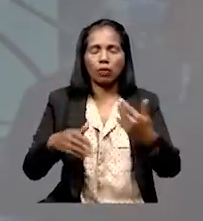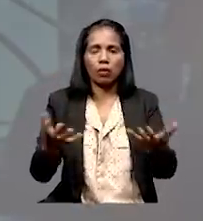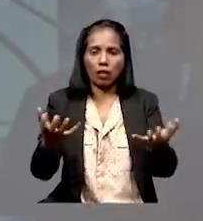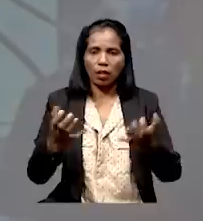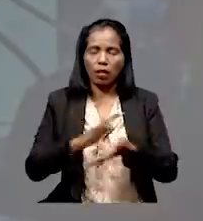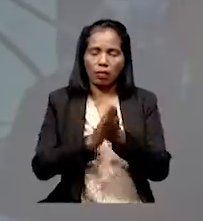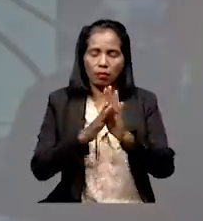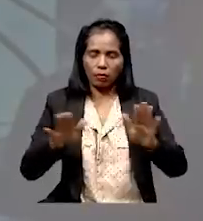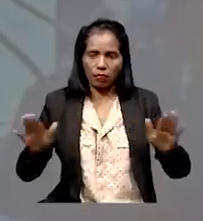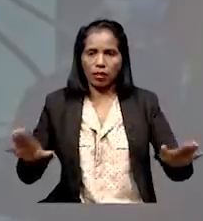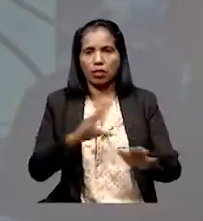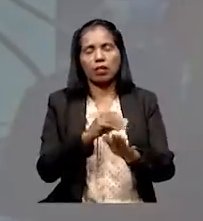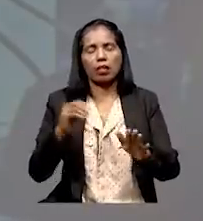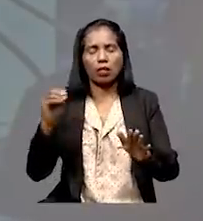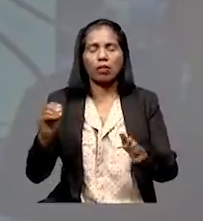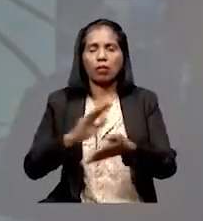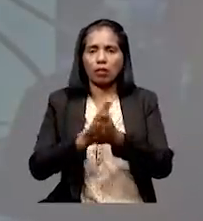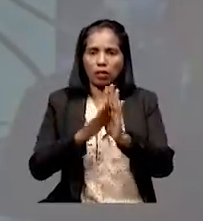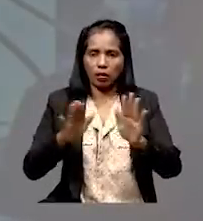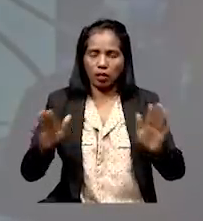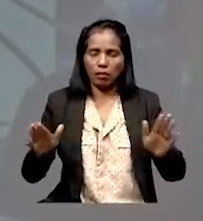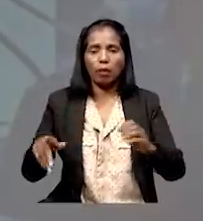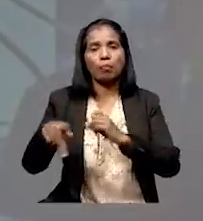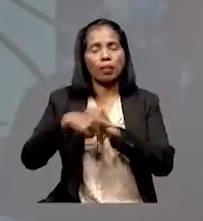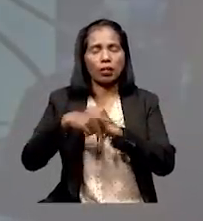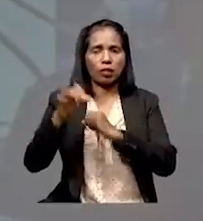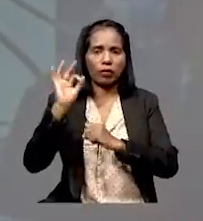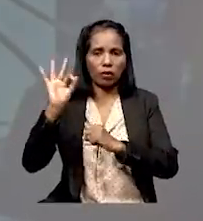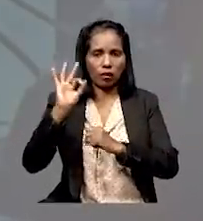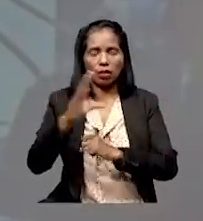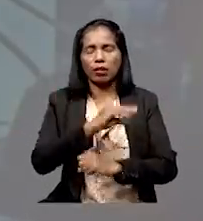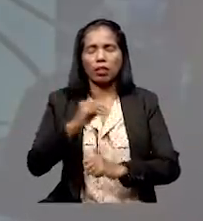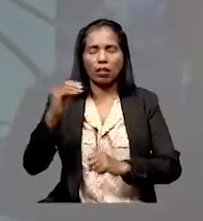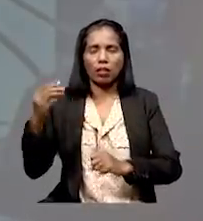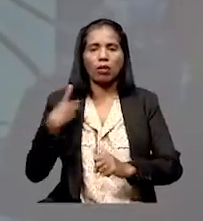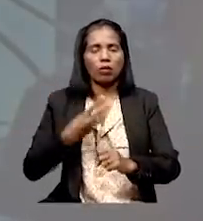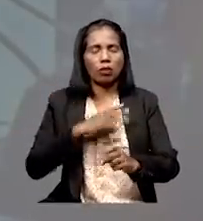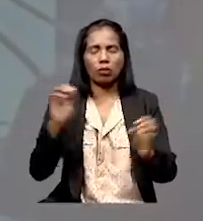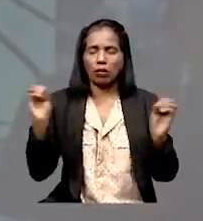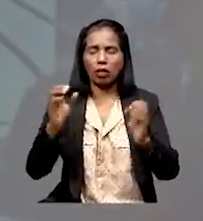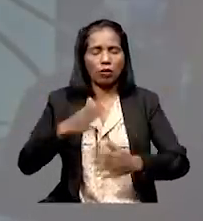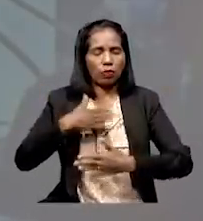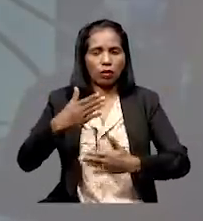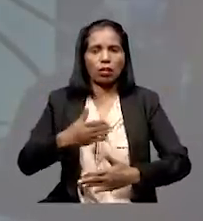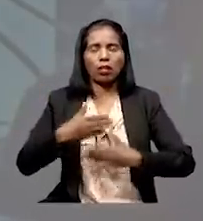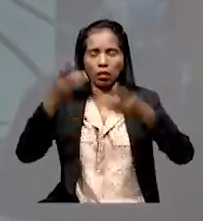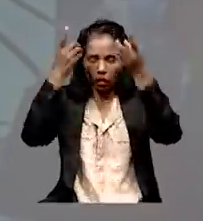e desenvolvimento. A bancada da Fretilin vem por este meio demonstrar o nosso descontentamento e